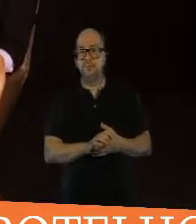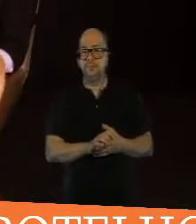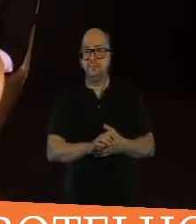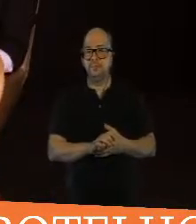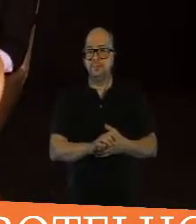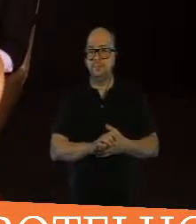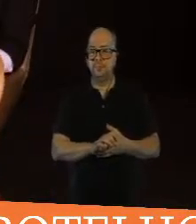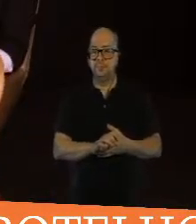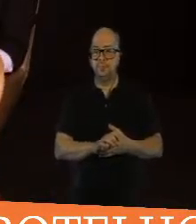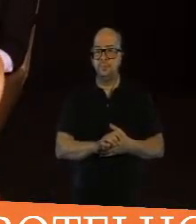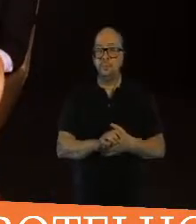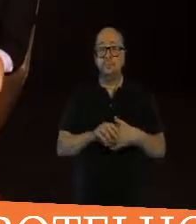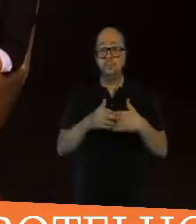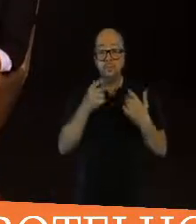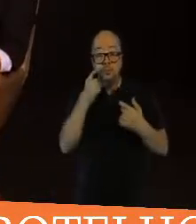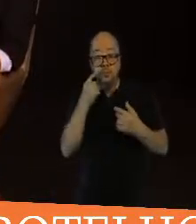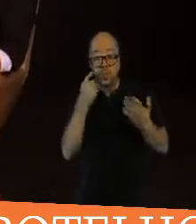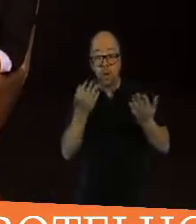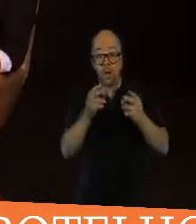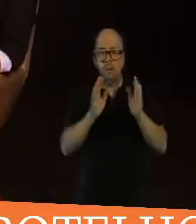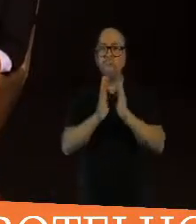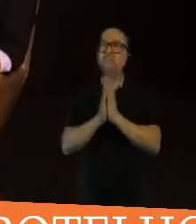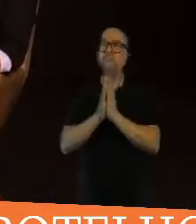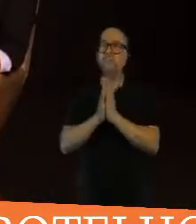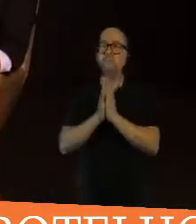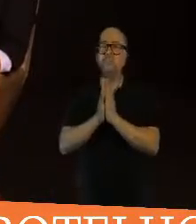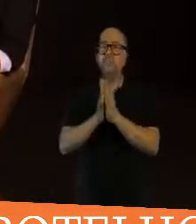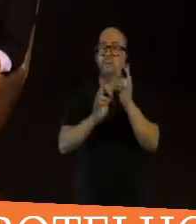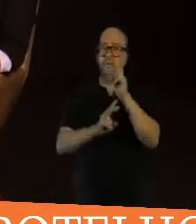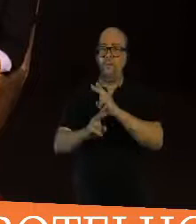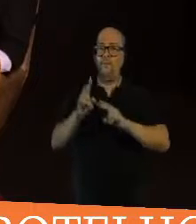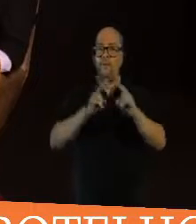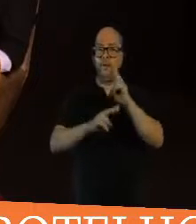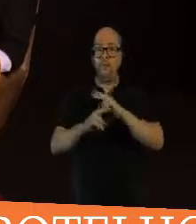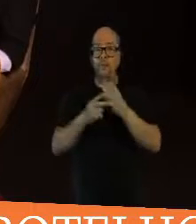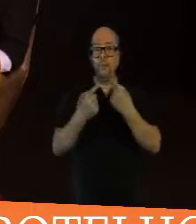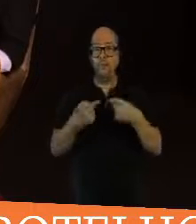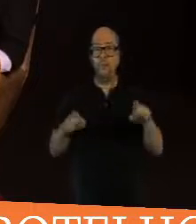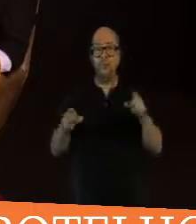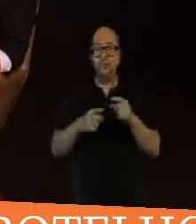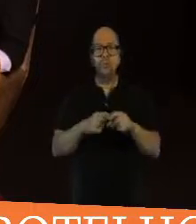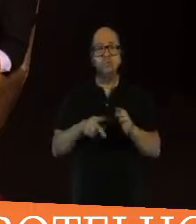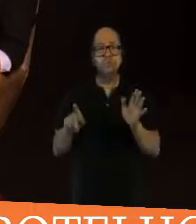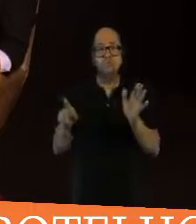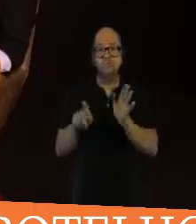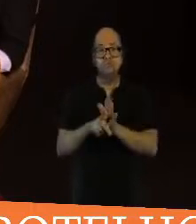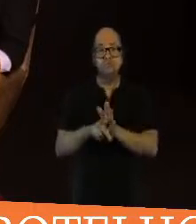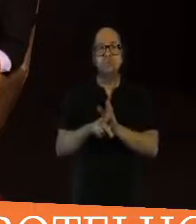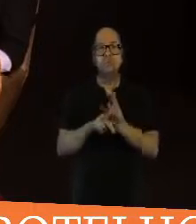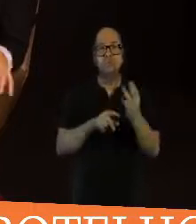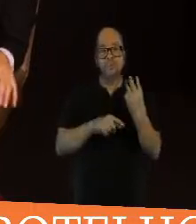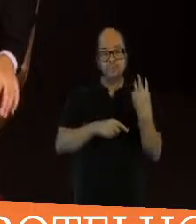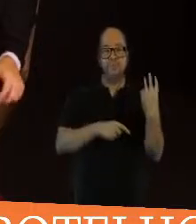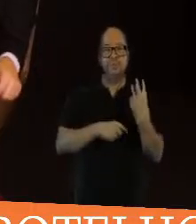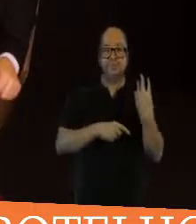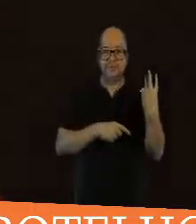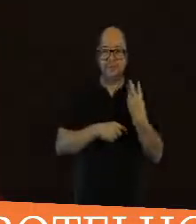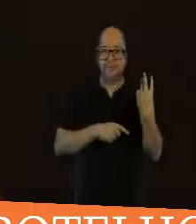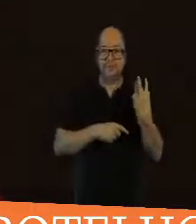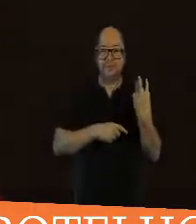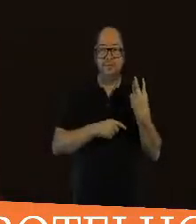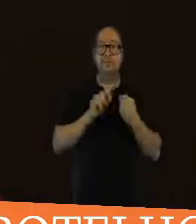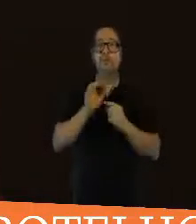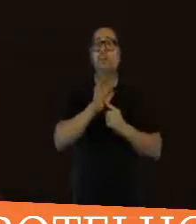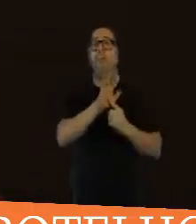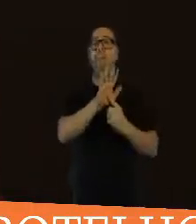Vocês acabaram de ouvir, então, Prece ao Vento, e é uma música típica, né, do nosso trio aqui, que a gente